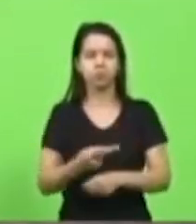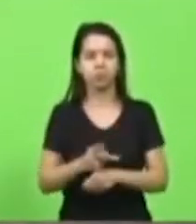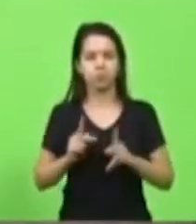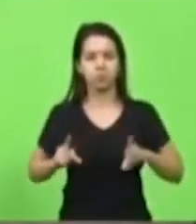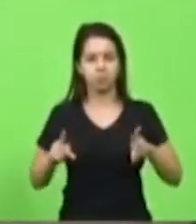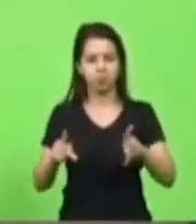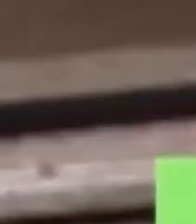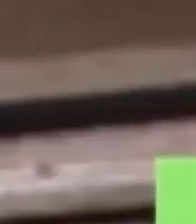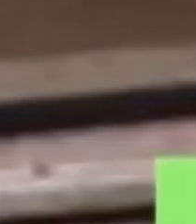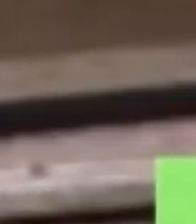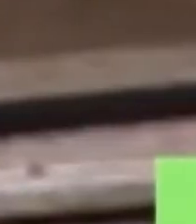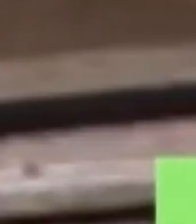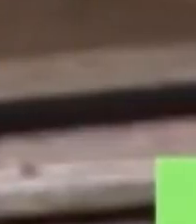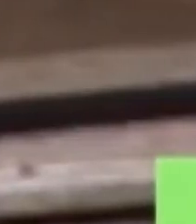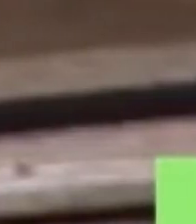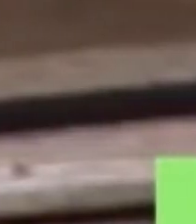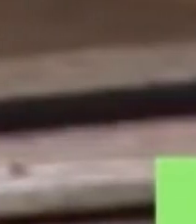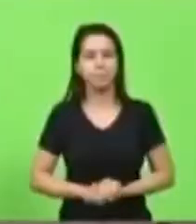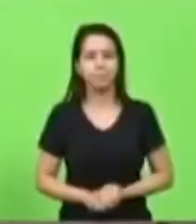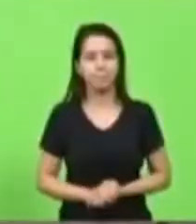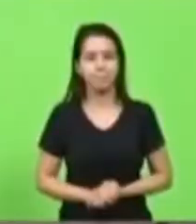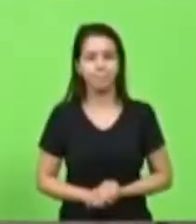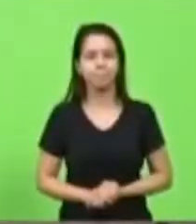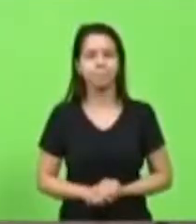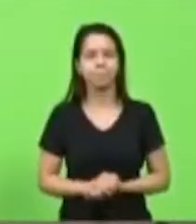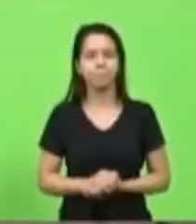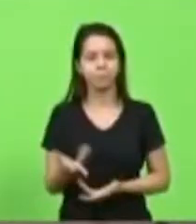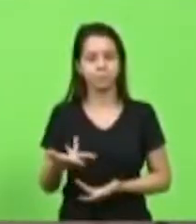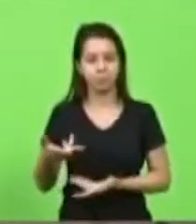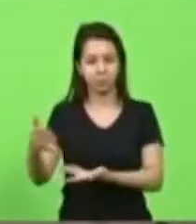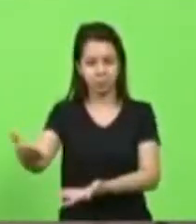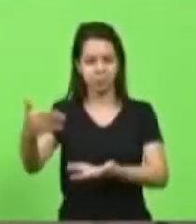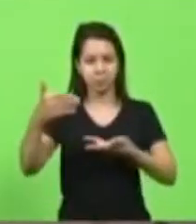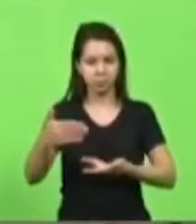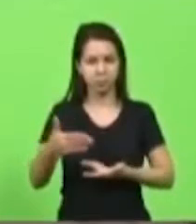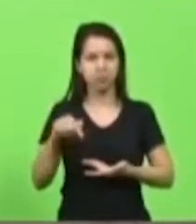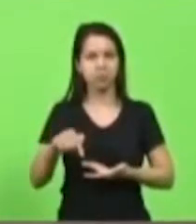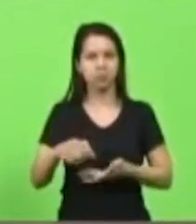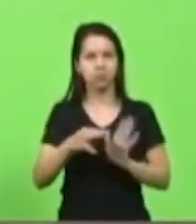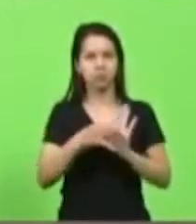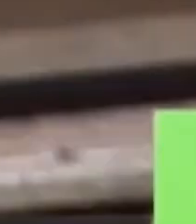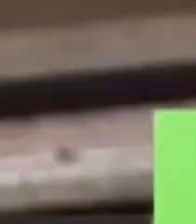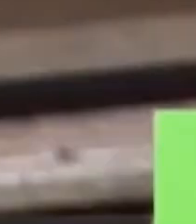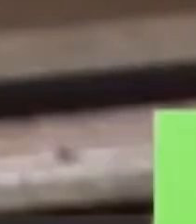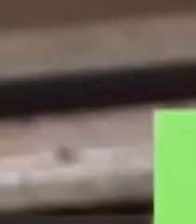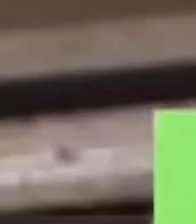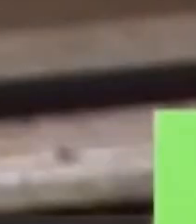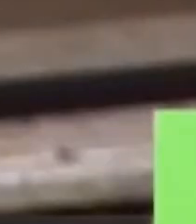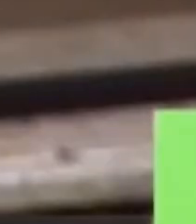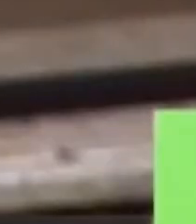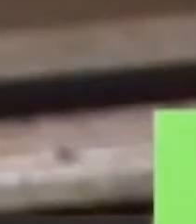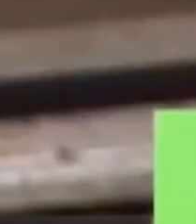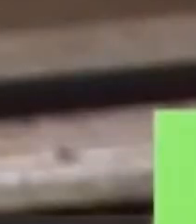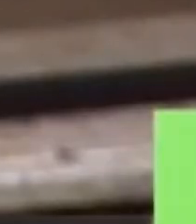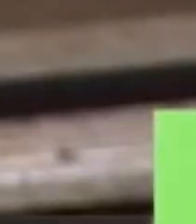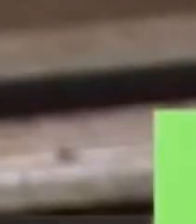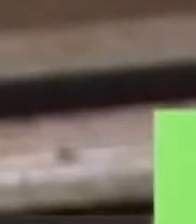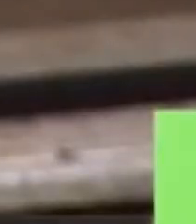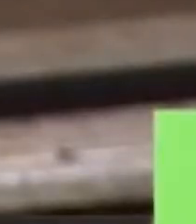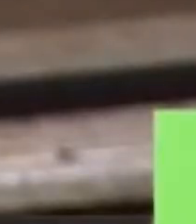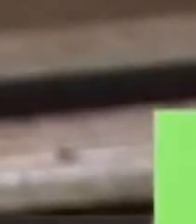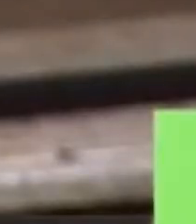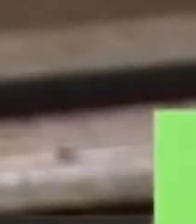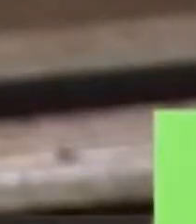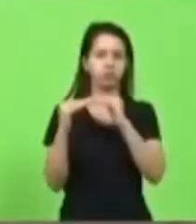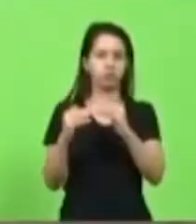e veio uma diligência com parecer favorável naquele momento. E aí, depois que foi aprovado aqui por